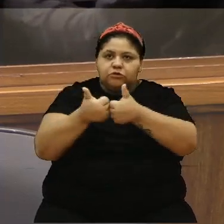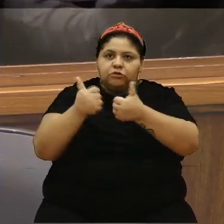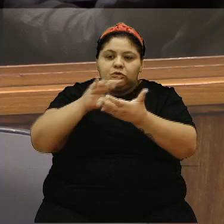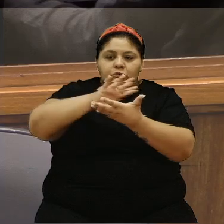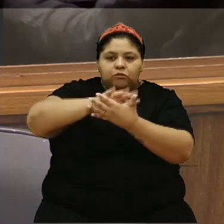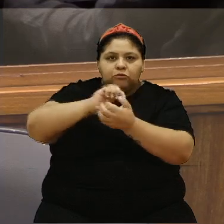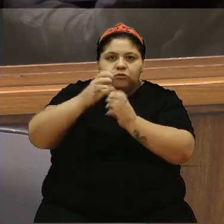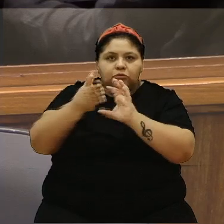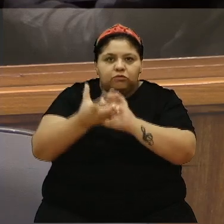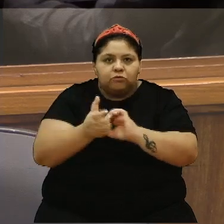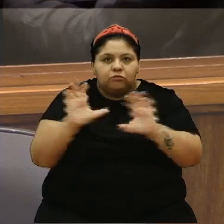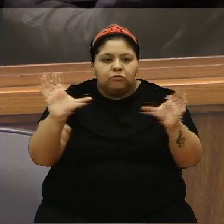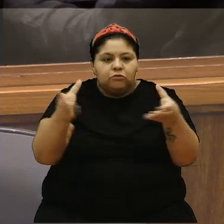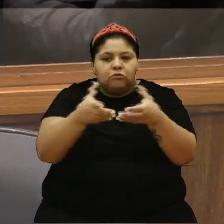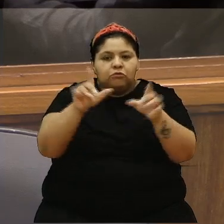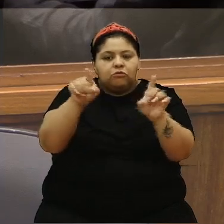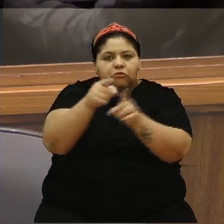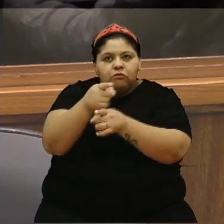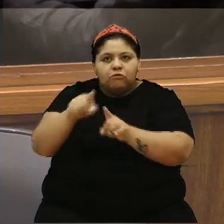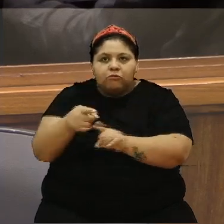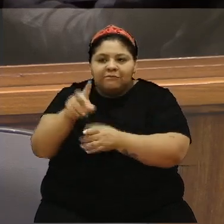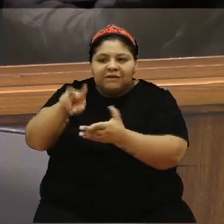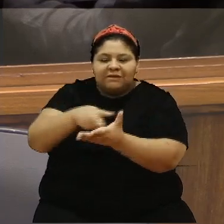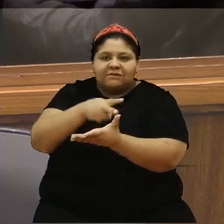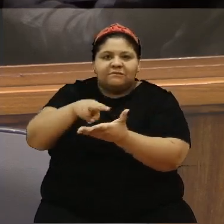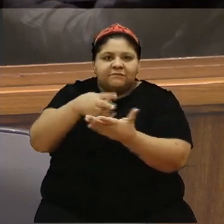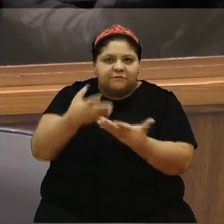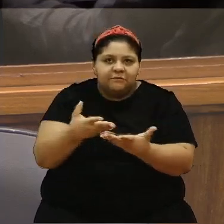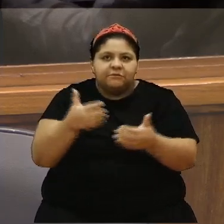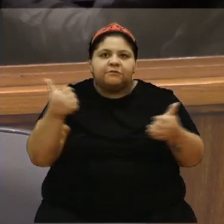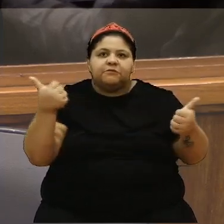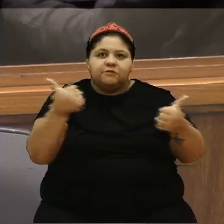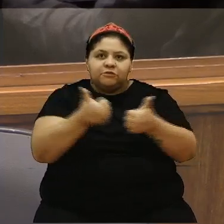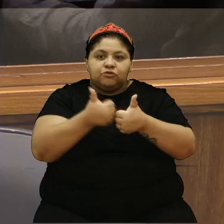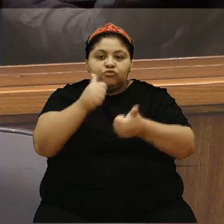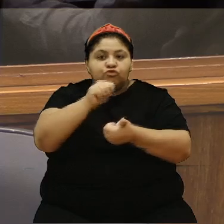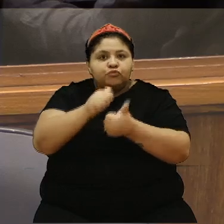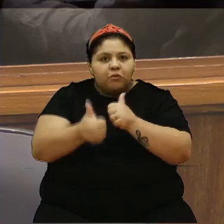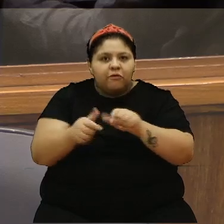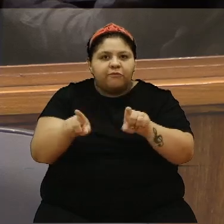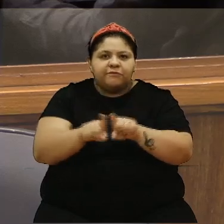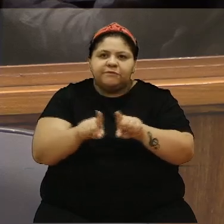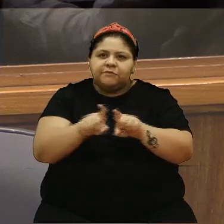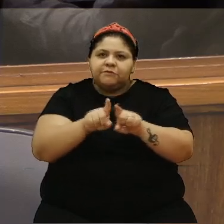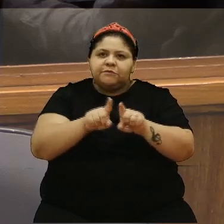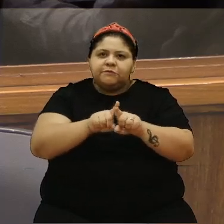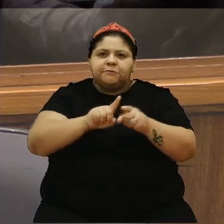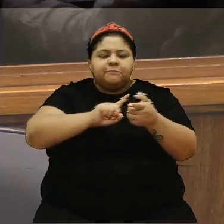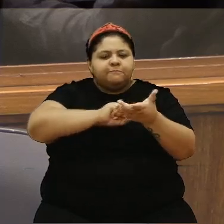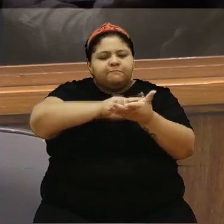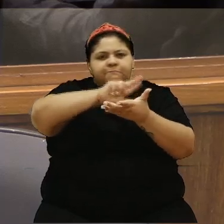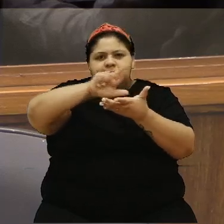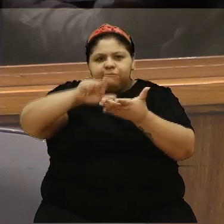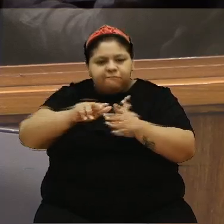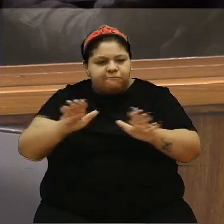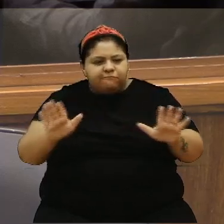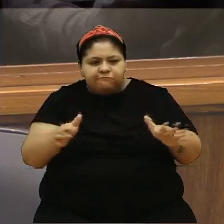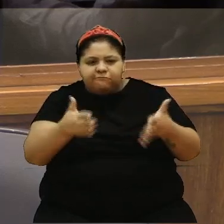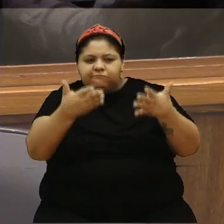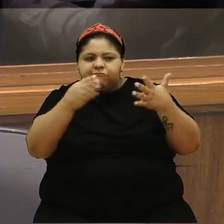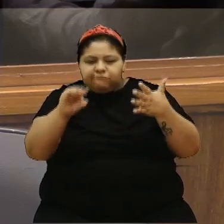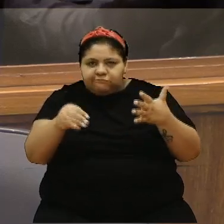através do coral, através da música, através da dança, através do esporte, tantas coisas que eram incentivadas